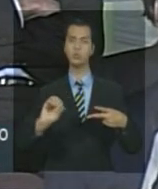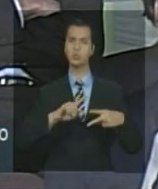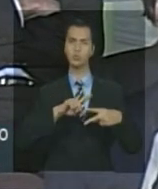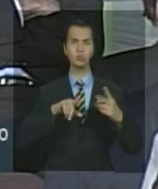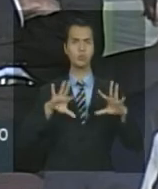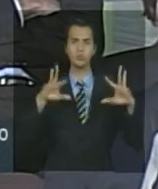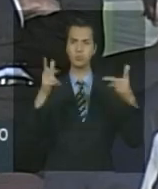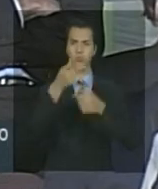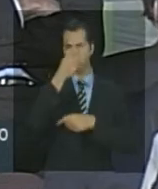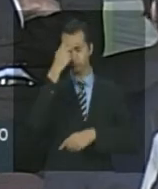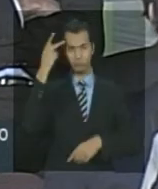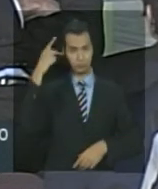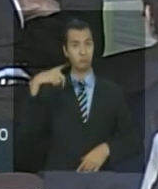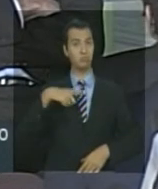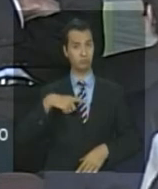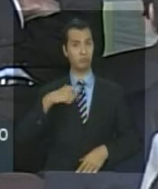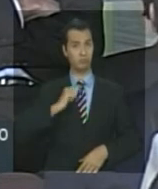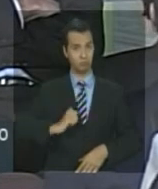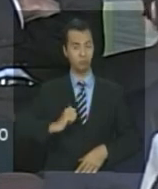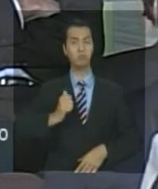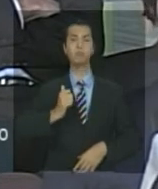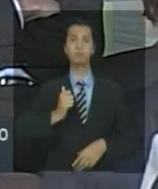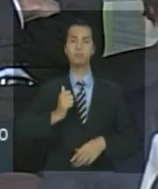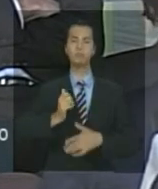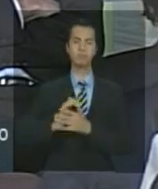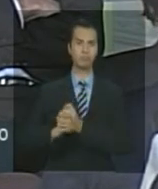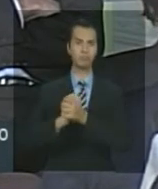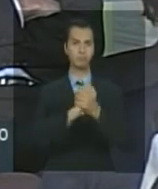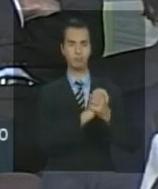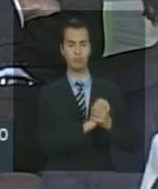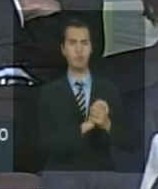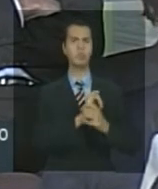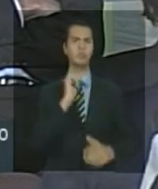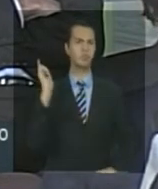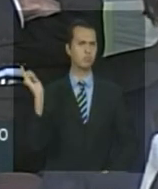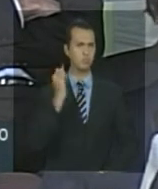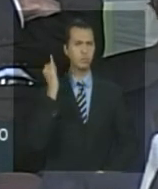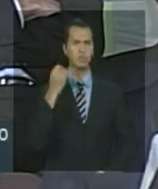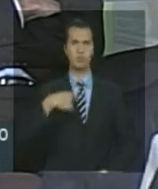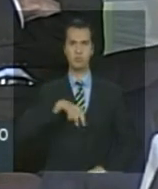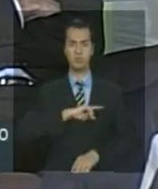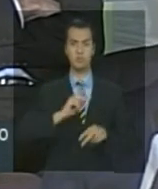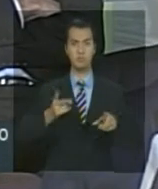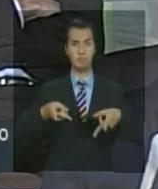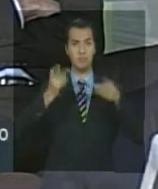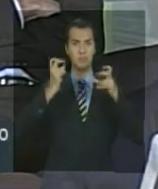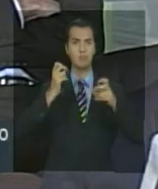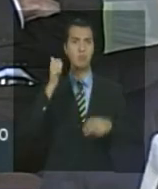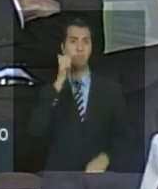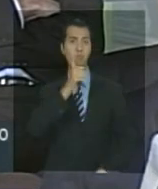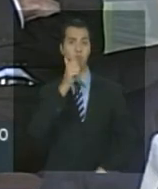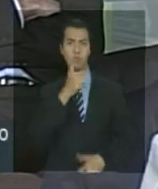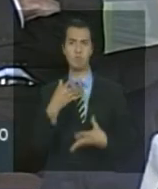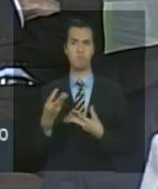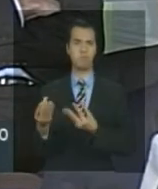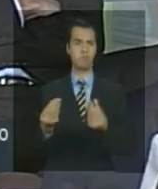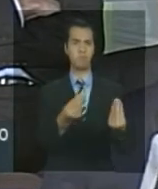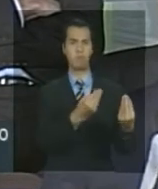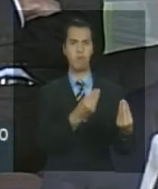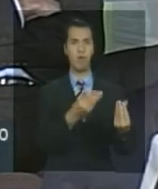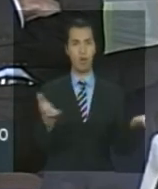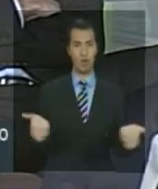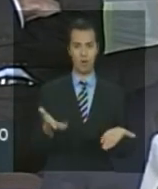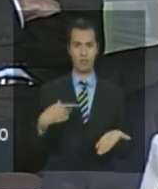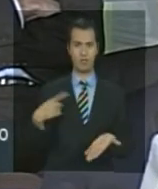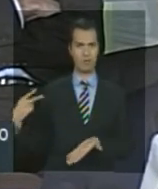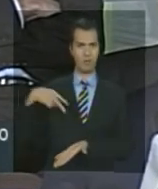importante a gente perceber que estão nessas mulheres aqui neste momento, a Damiana Araújo aqui